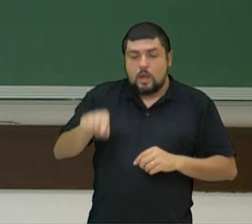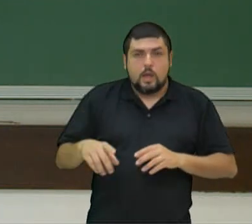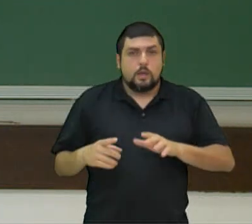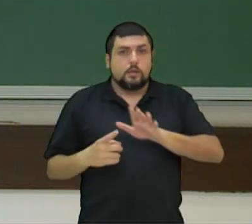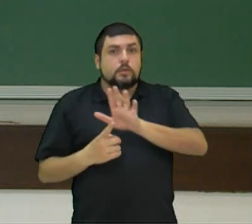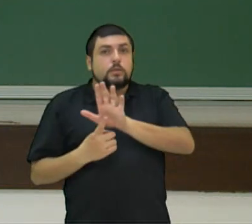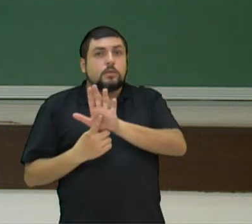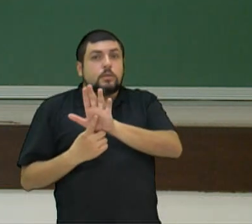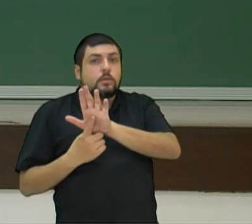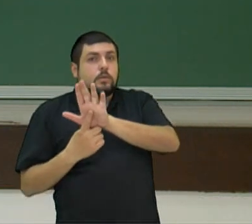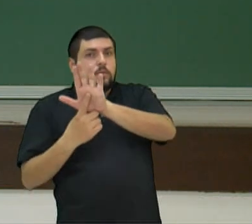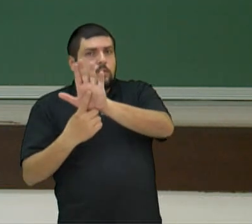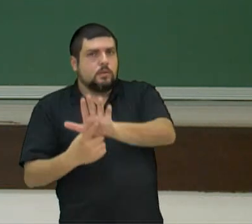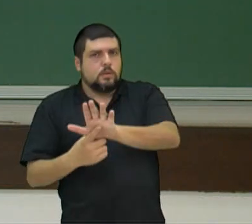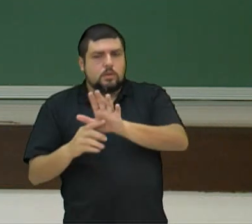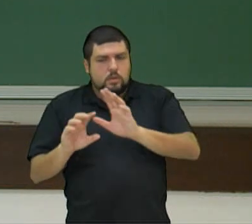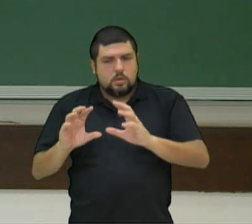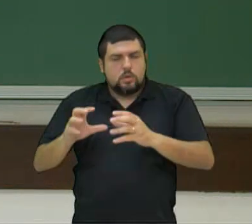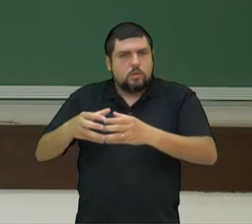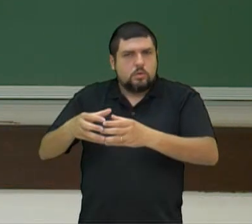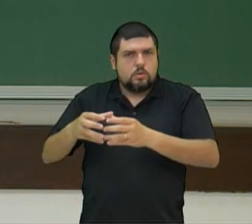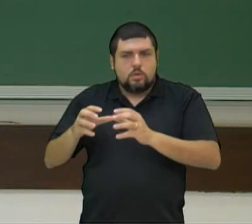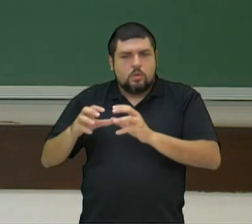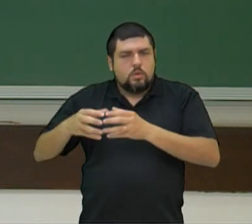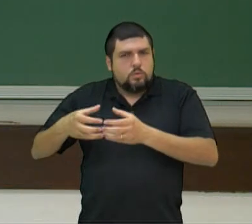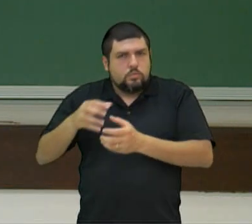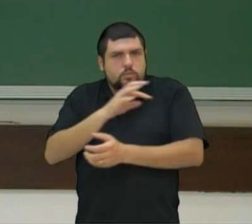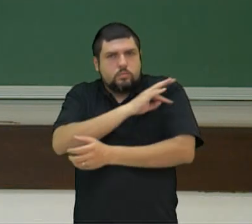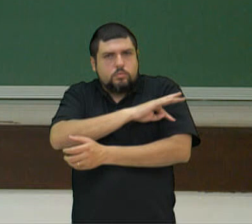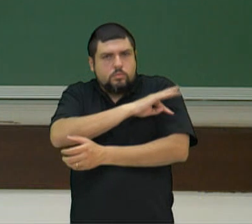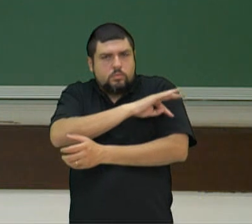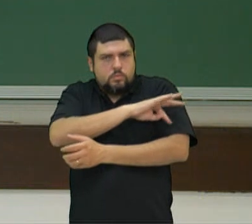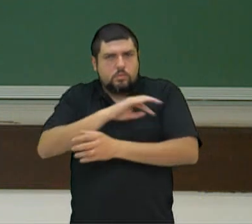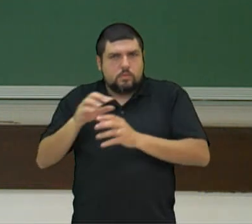pela equipe técnica daquele atleta, esses